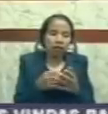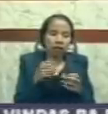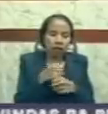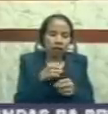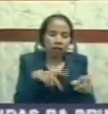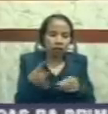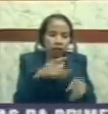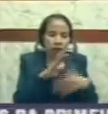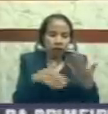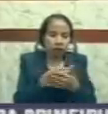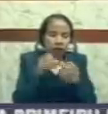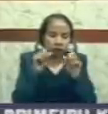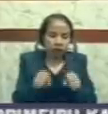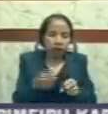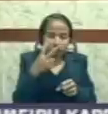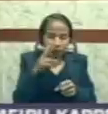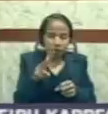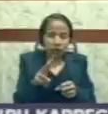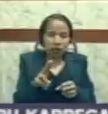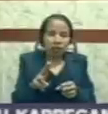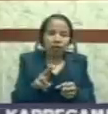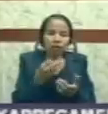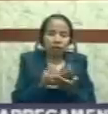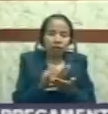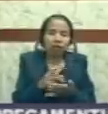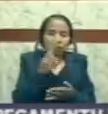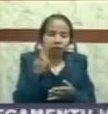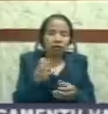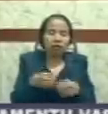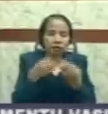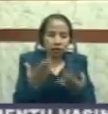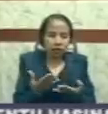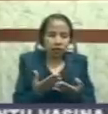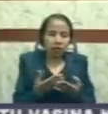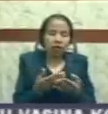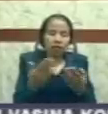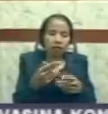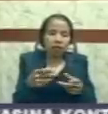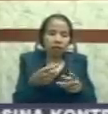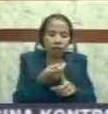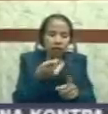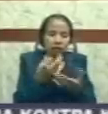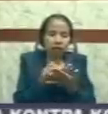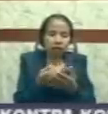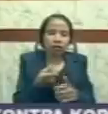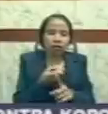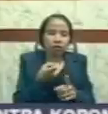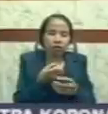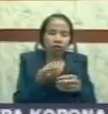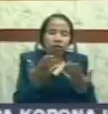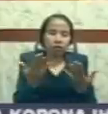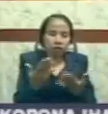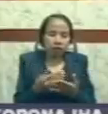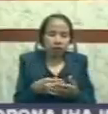hare, gasto ne hira, ihe nebe, receitas ne hoje sai hoje nebe nebe, para atunne